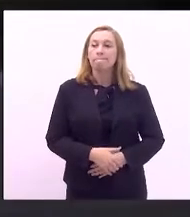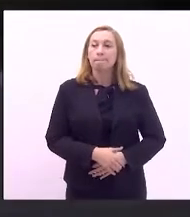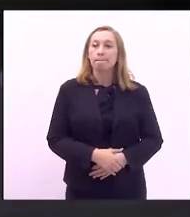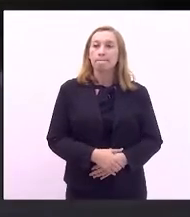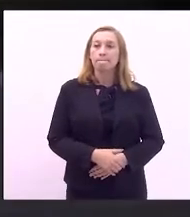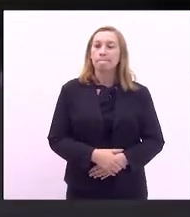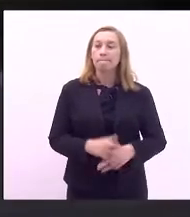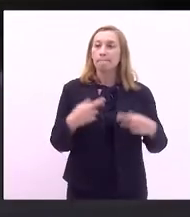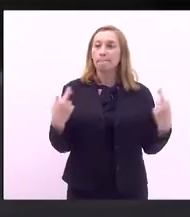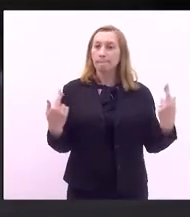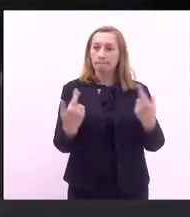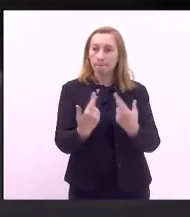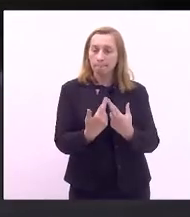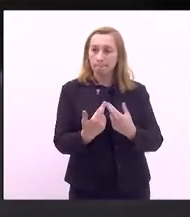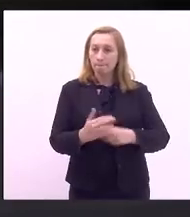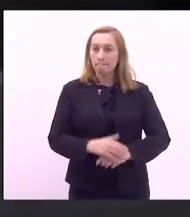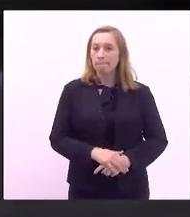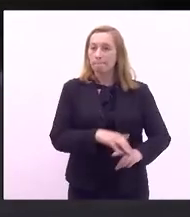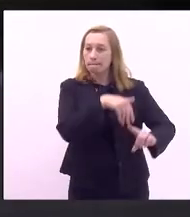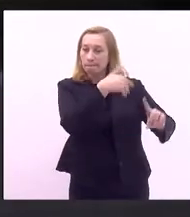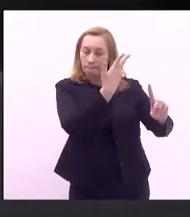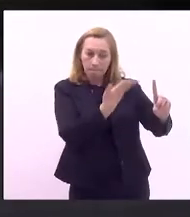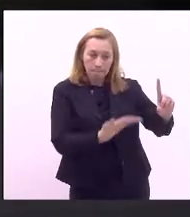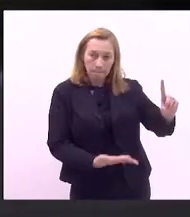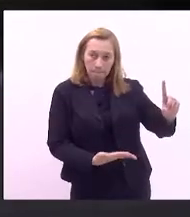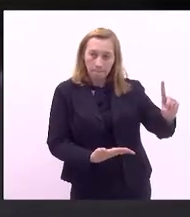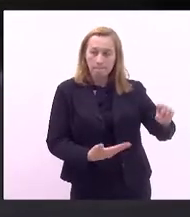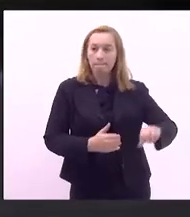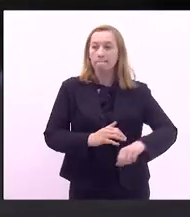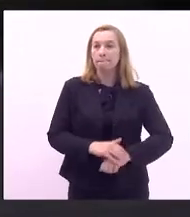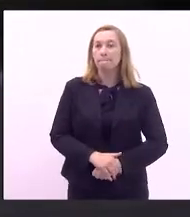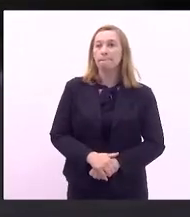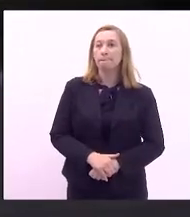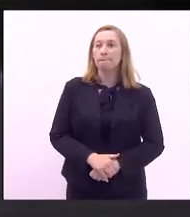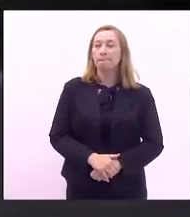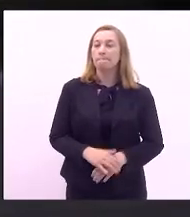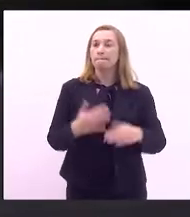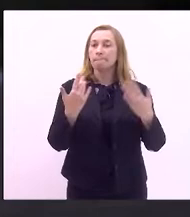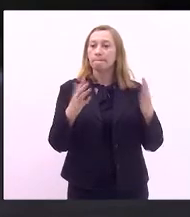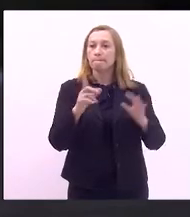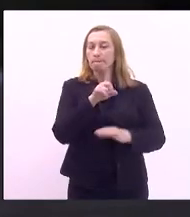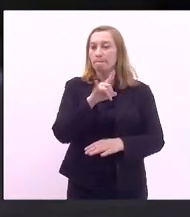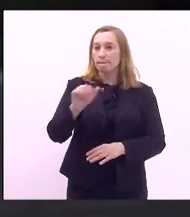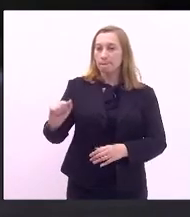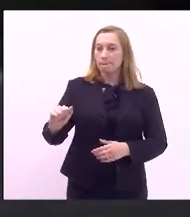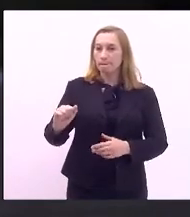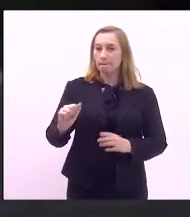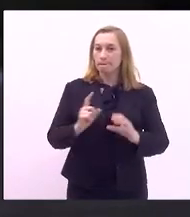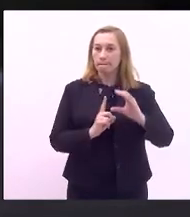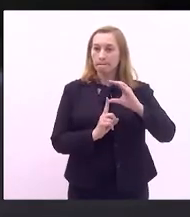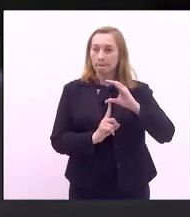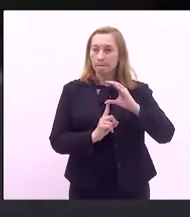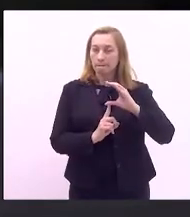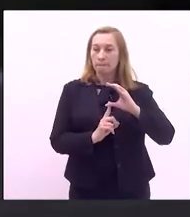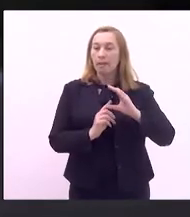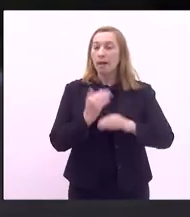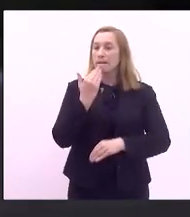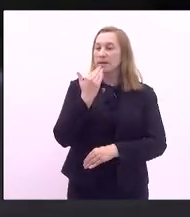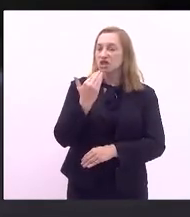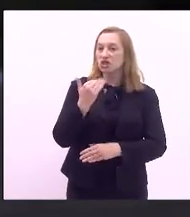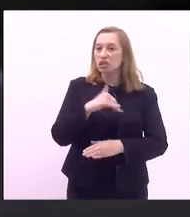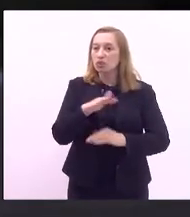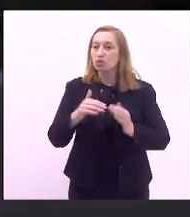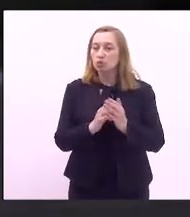e a sessão solene em comemoração ao dia do Capelão pedir a todos que se